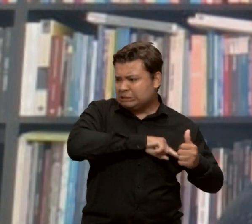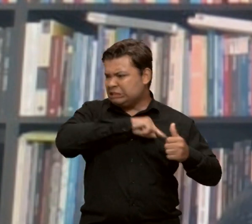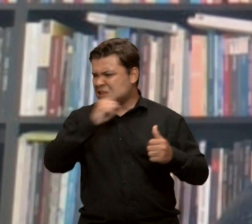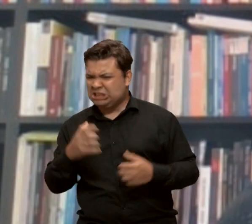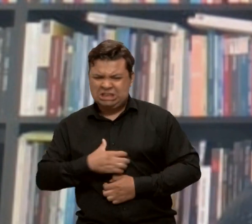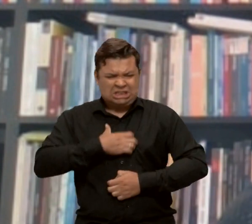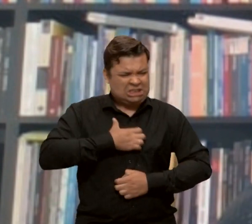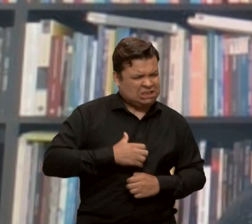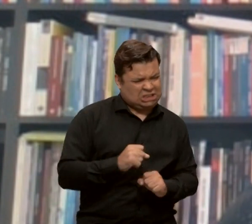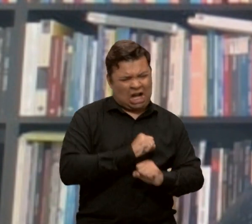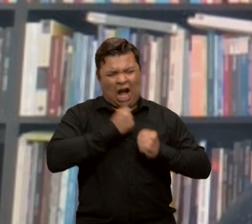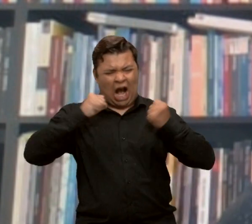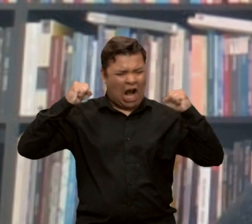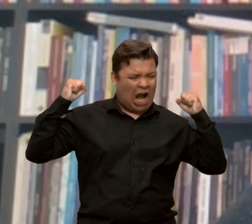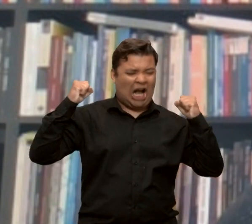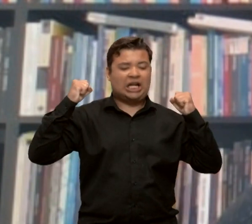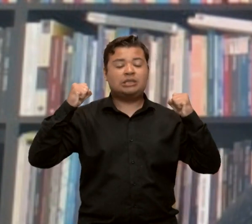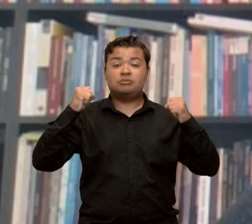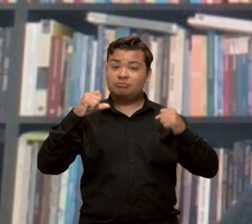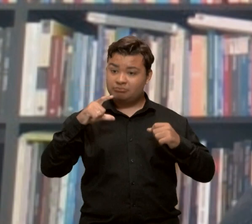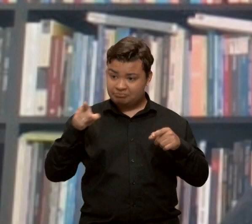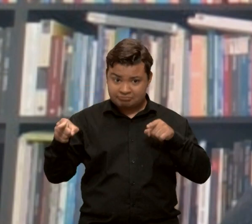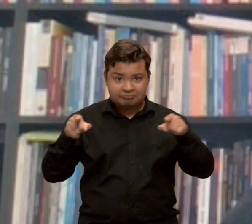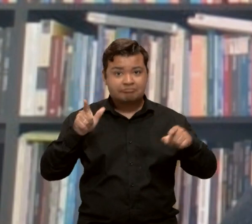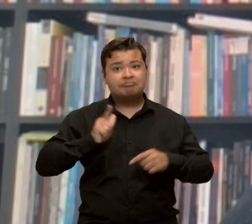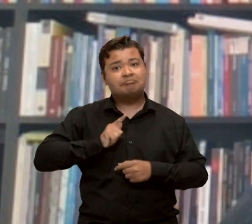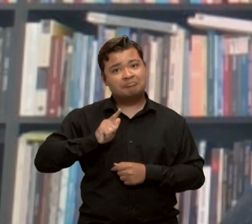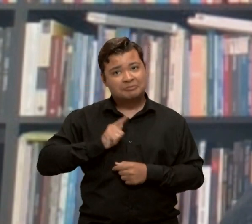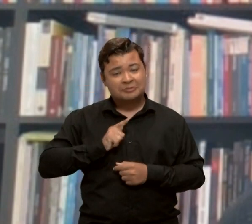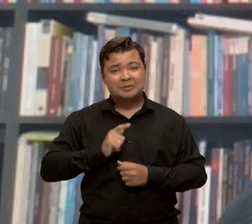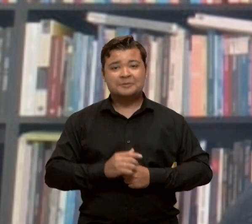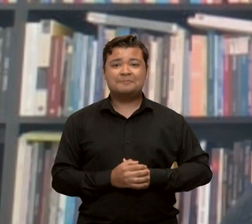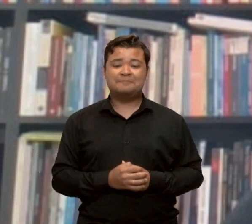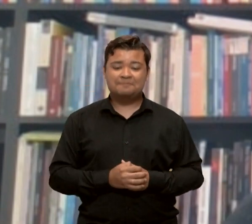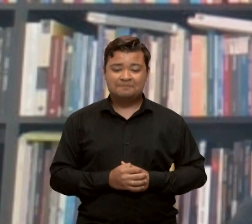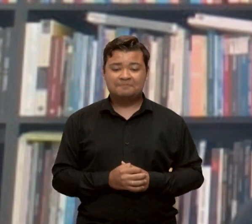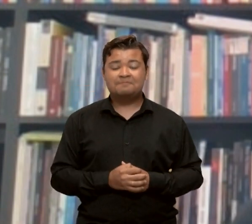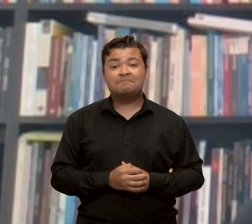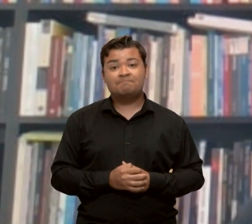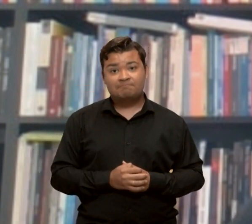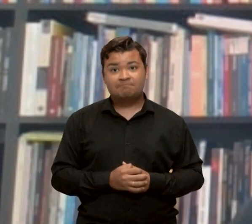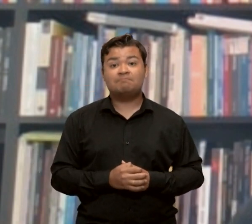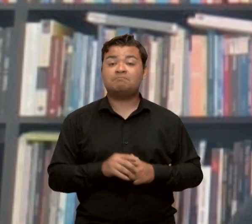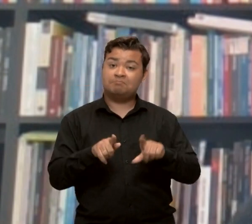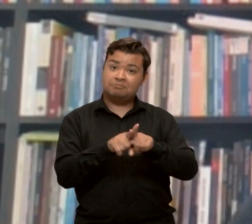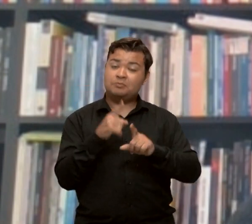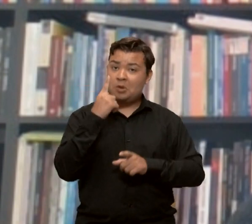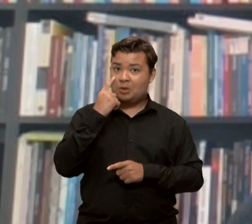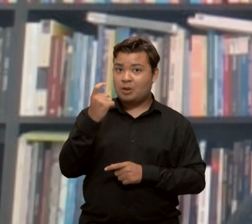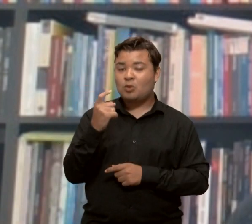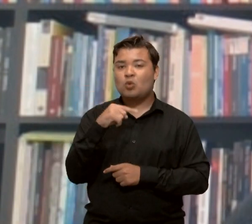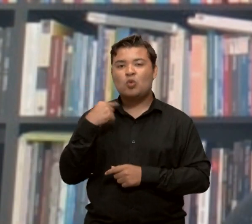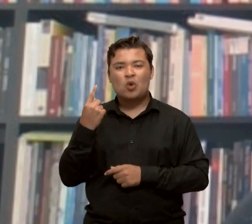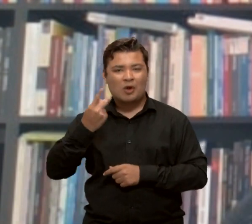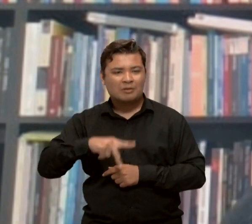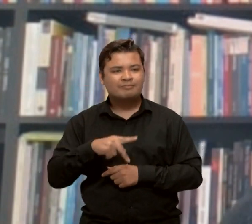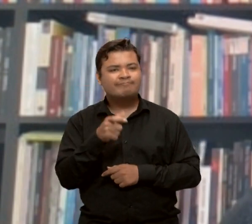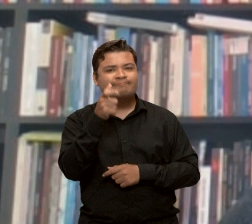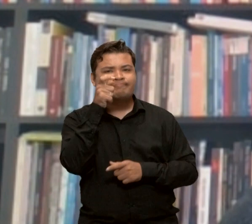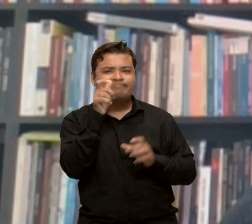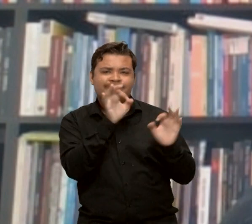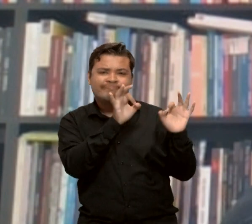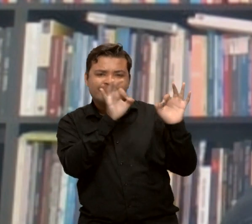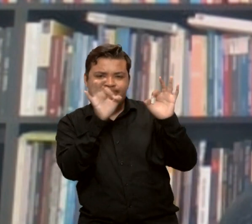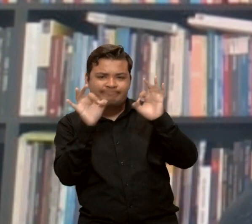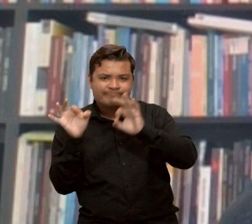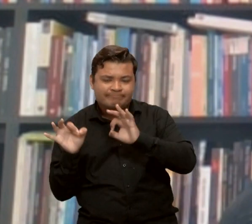time quando ele é derrotado. Então, é uma coisa muito passional. É interessante que nós, né, os espectadores, possamos pensar qual que é a nossa